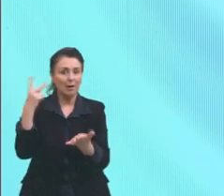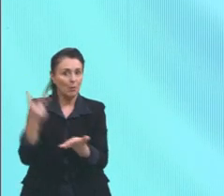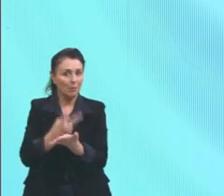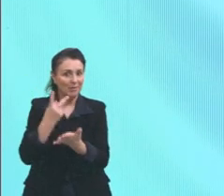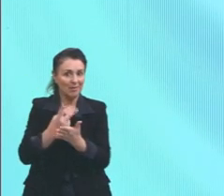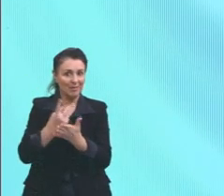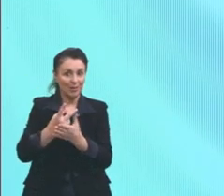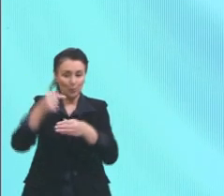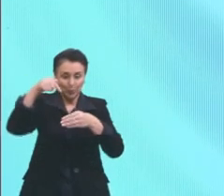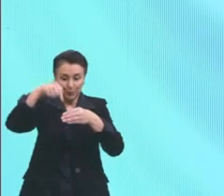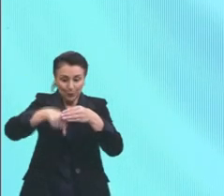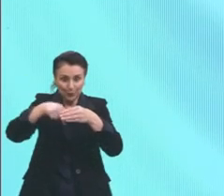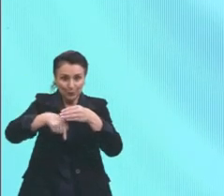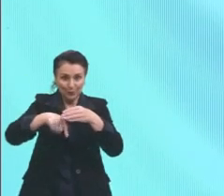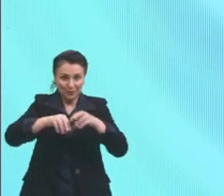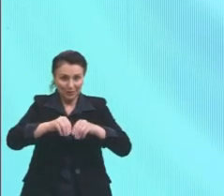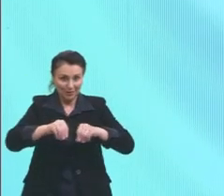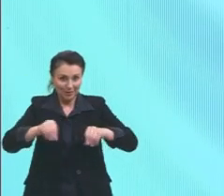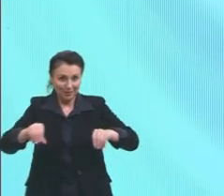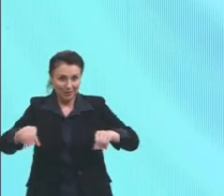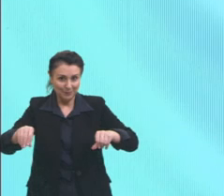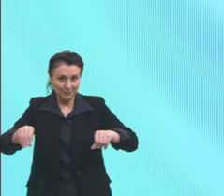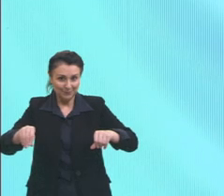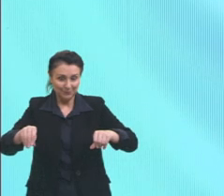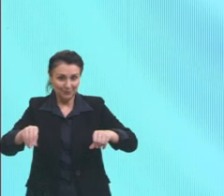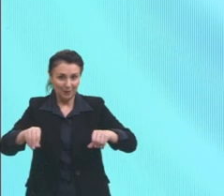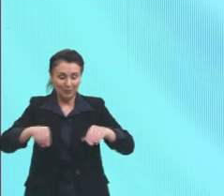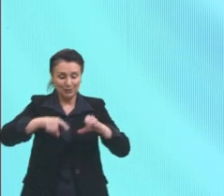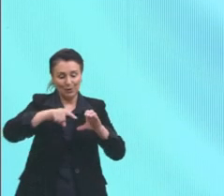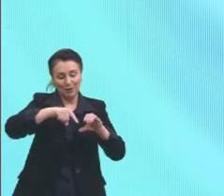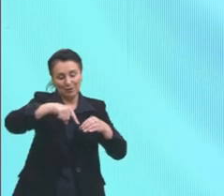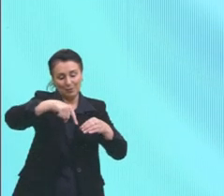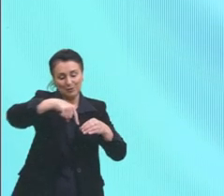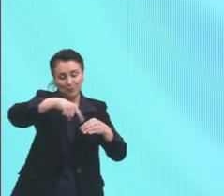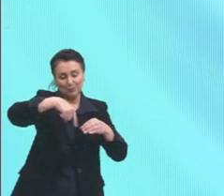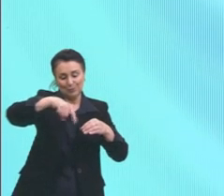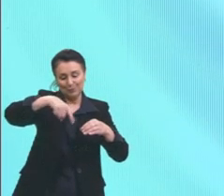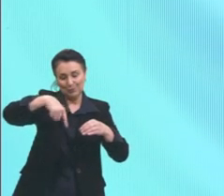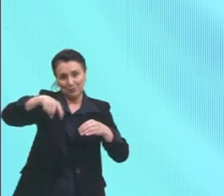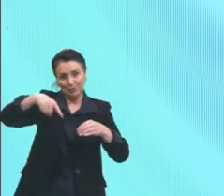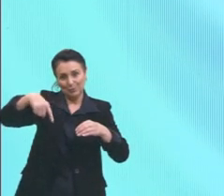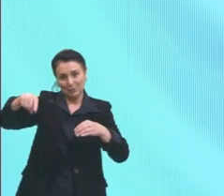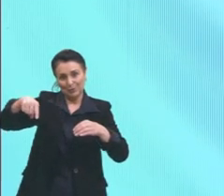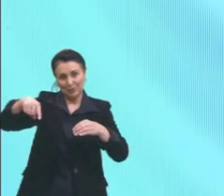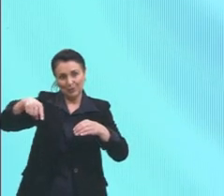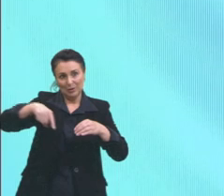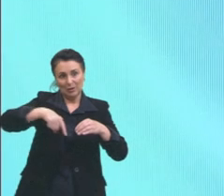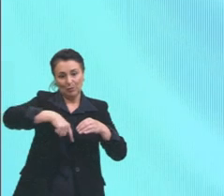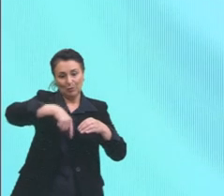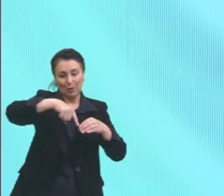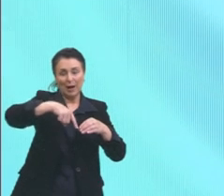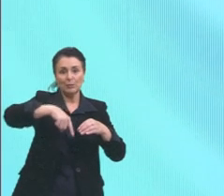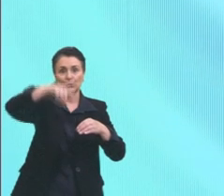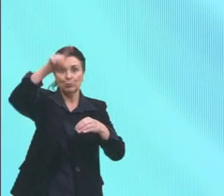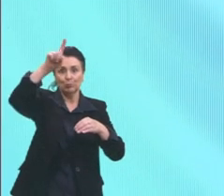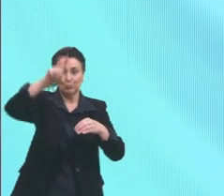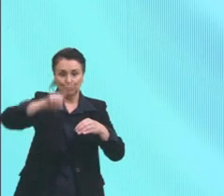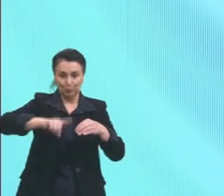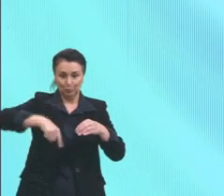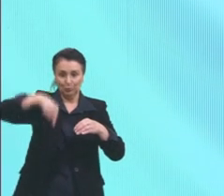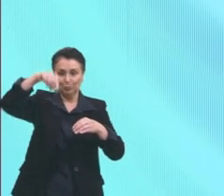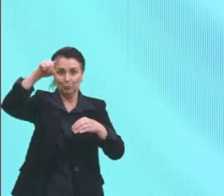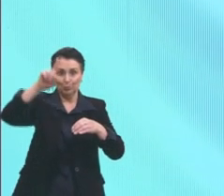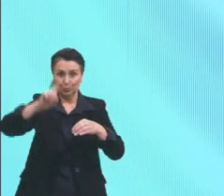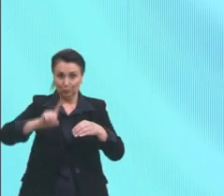movendo né então vai mostrar dessa maneira tá a gurizada aí vai ter as ondas ali sismógrafos começa a girar aí e vai ter as